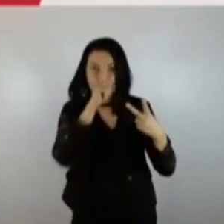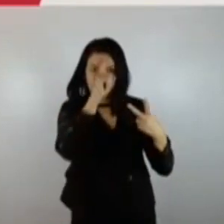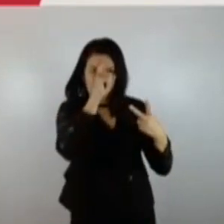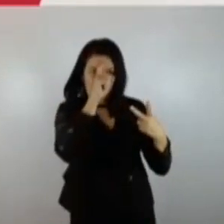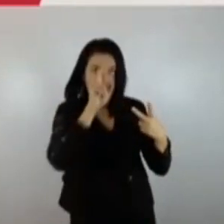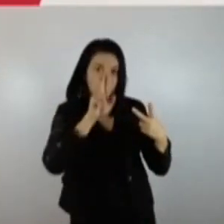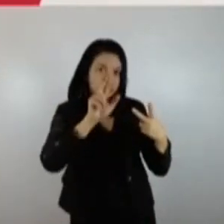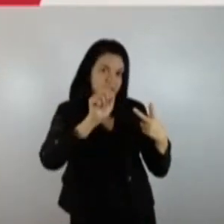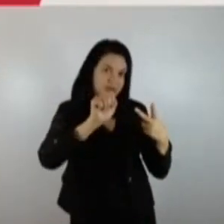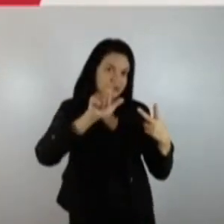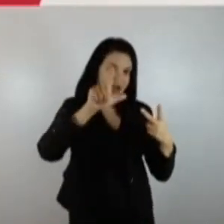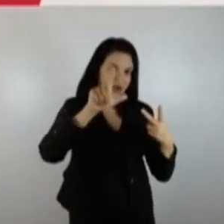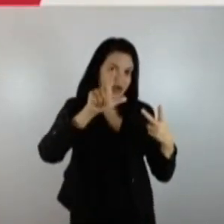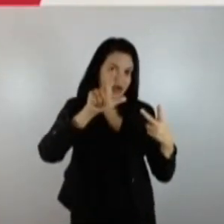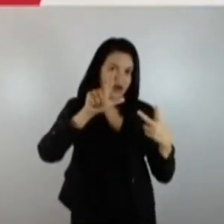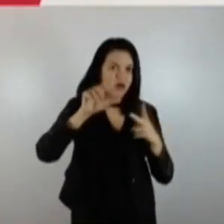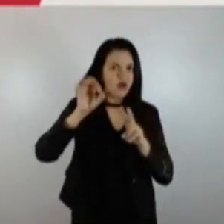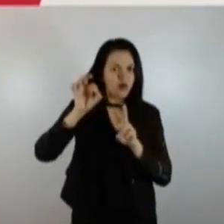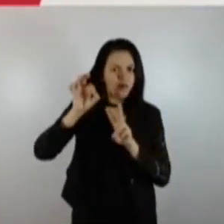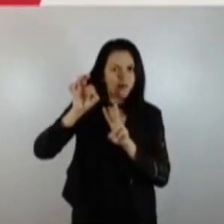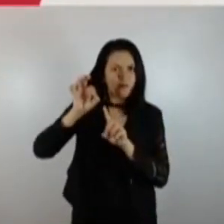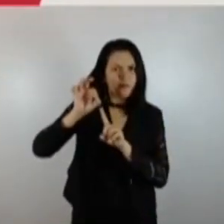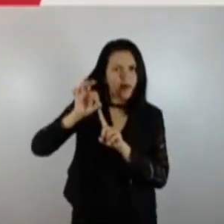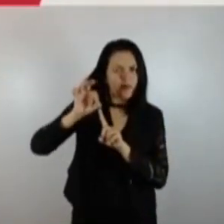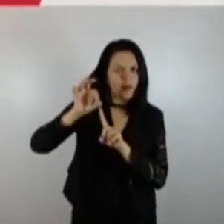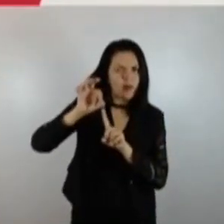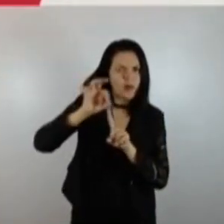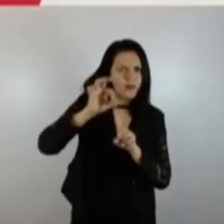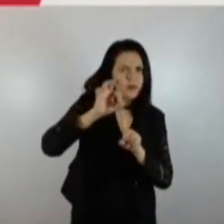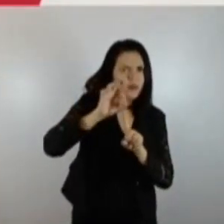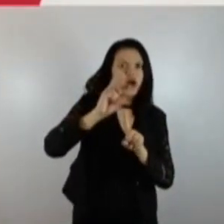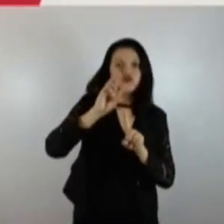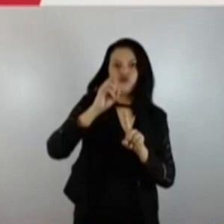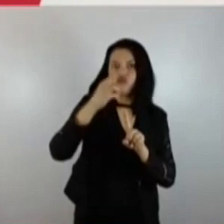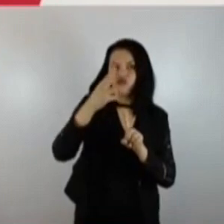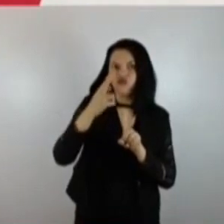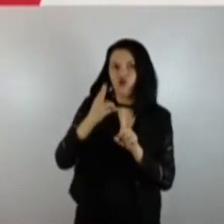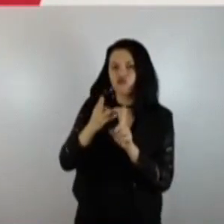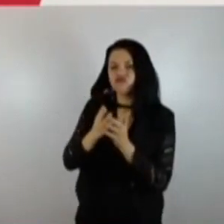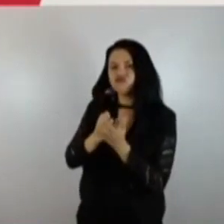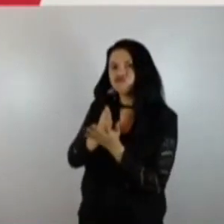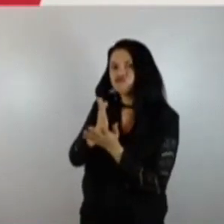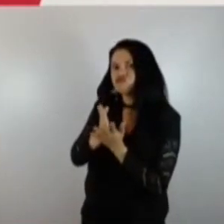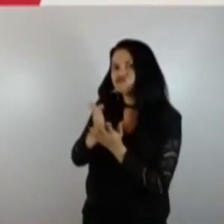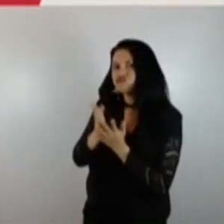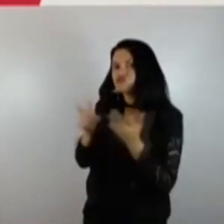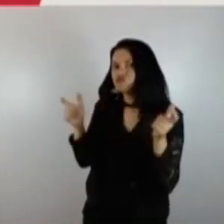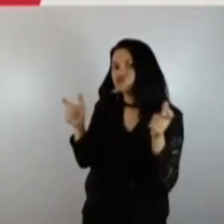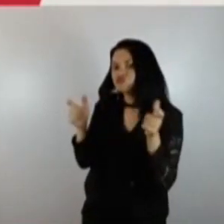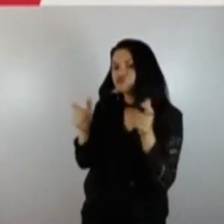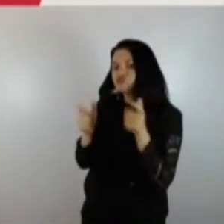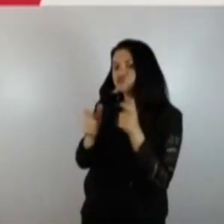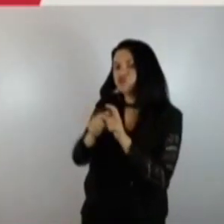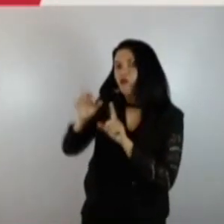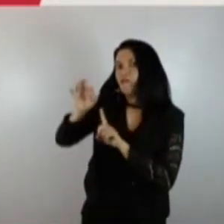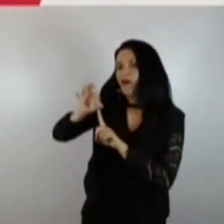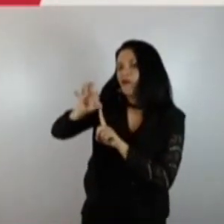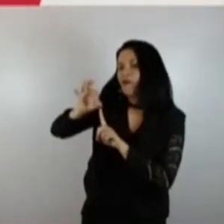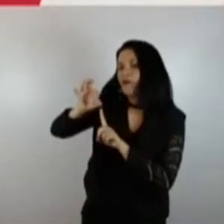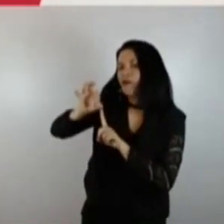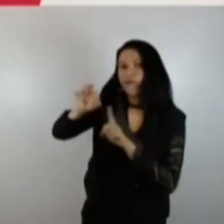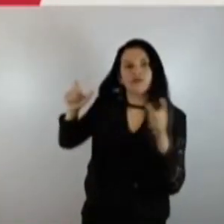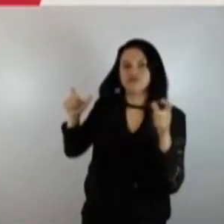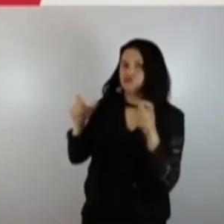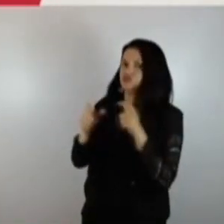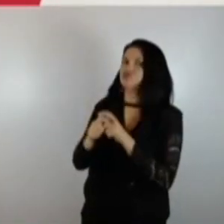Nos outros pontos da ilha, nós vamos diminuir, vou fixar a diretriz, claro que o Comando Judicial não se refere somente ao Governo